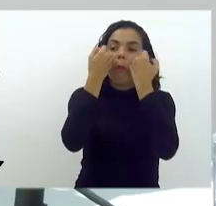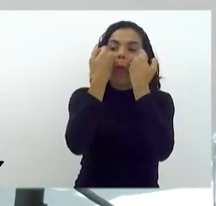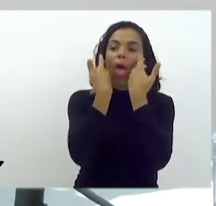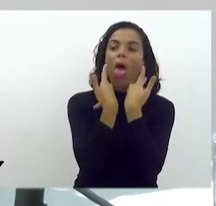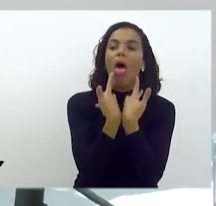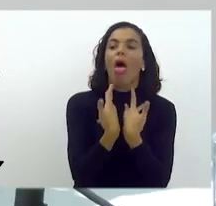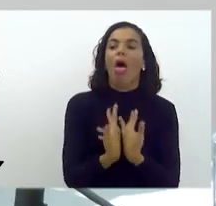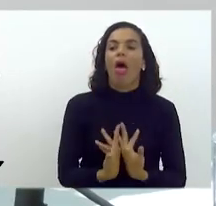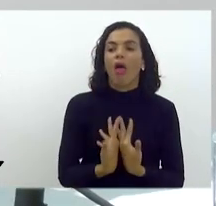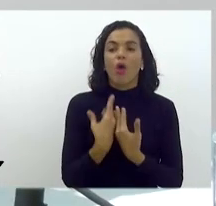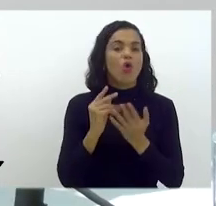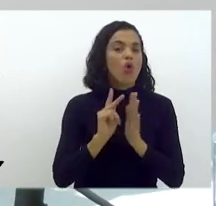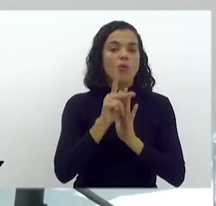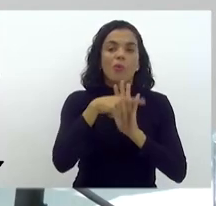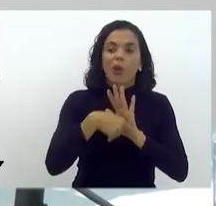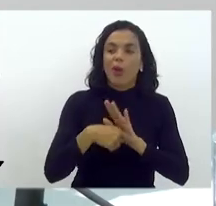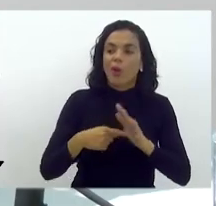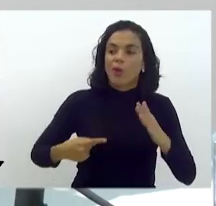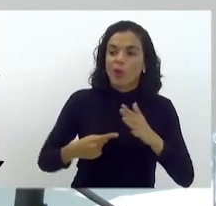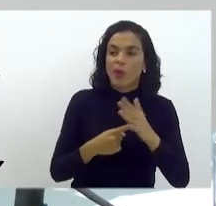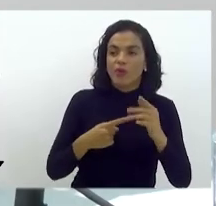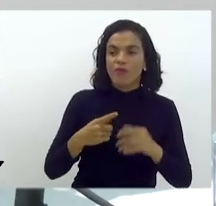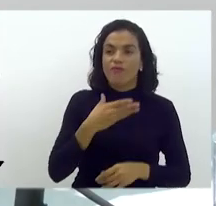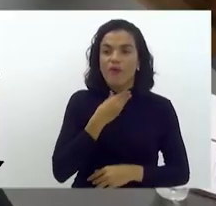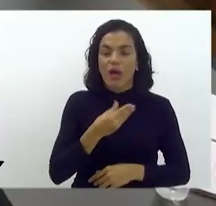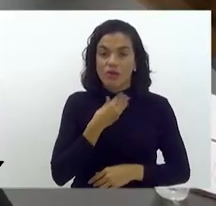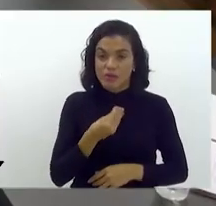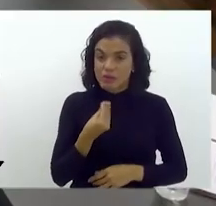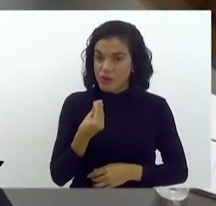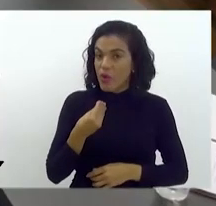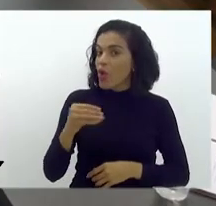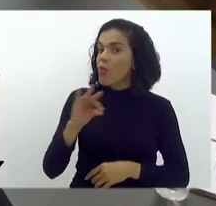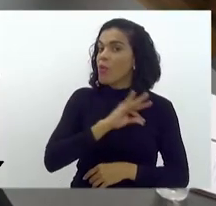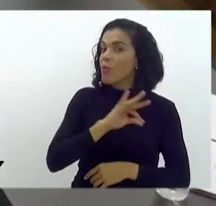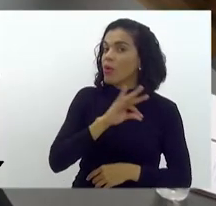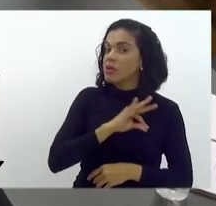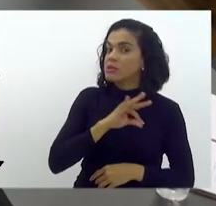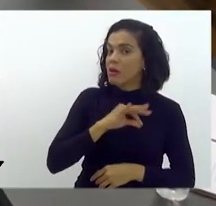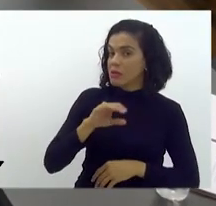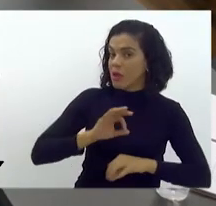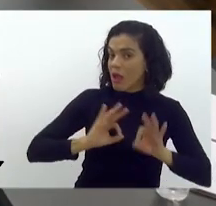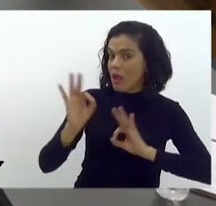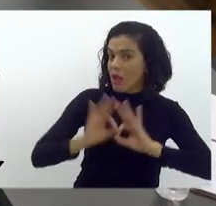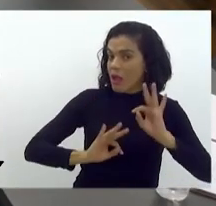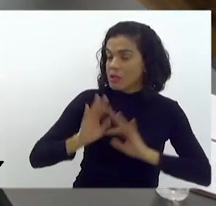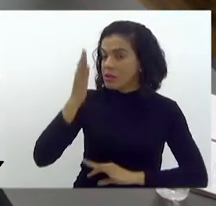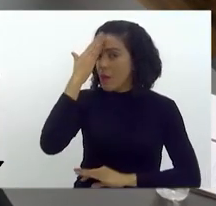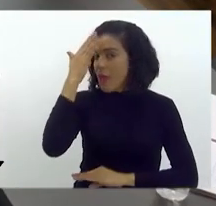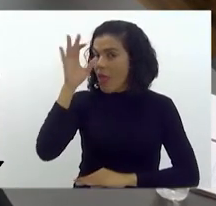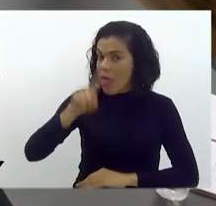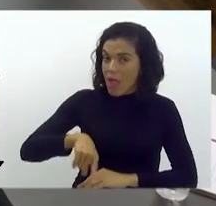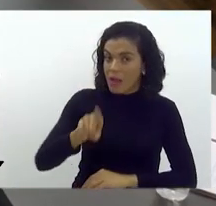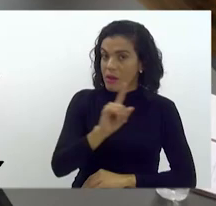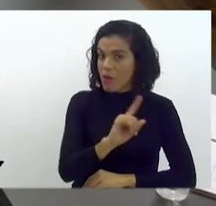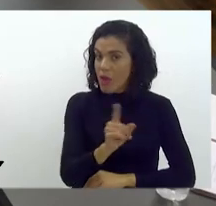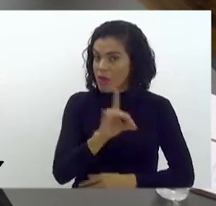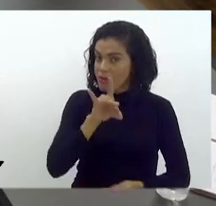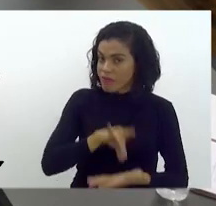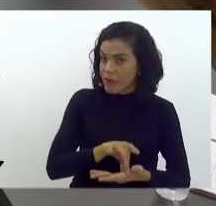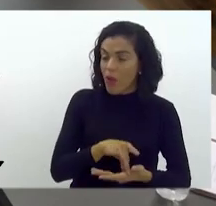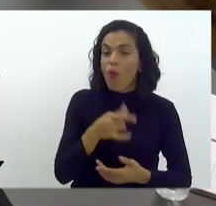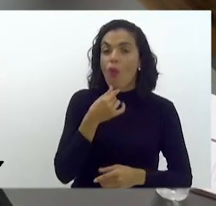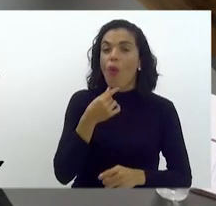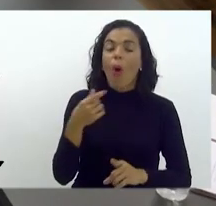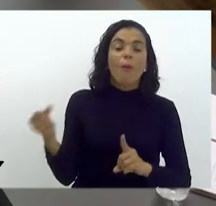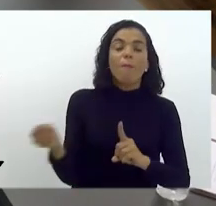aí como é que faz o protocolo de não ser falsas como é que um policial tá preparado para saber o que não é o que não é aí vai ferra a vida de um cara o cara ele enfiava na